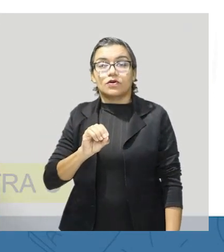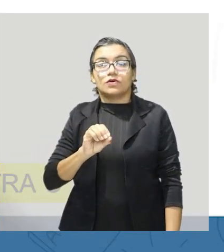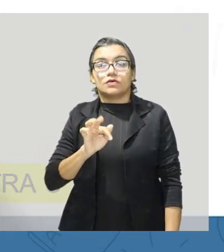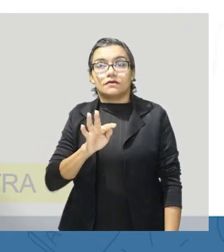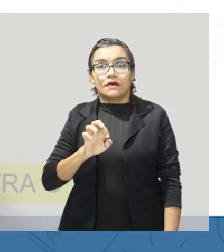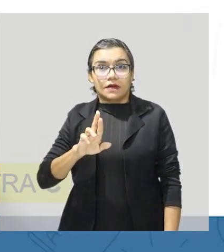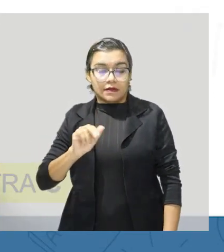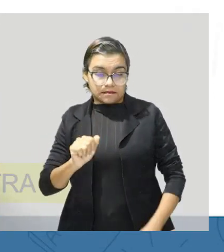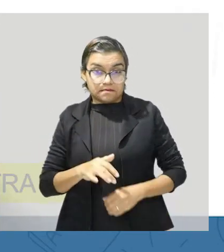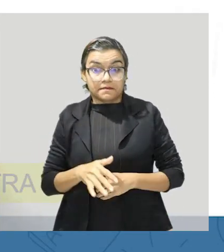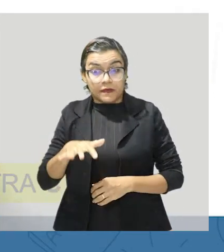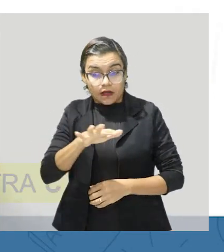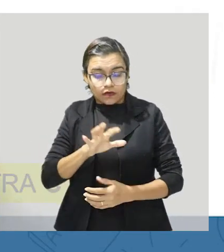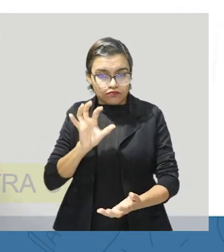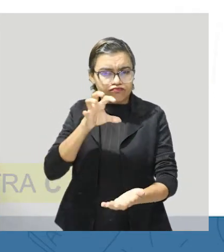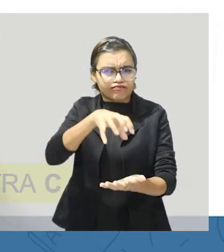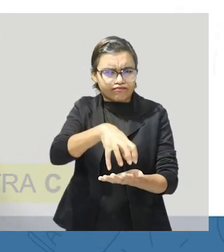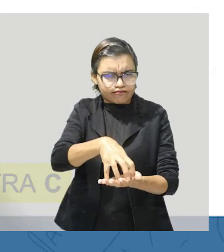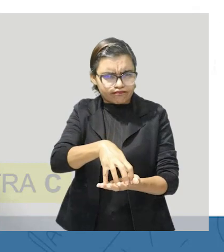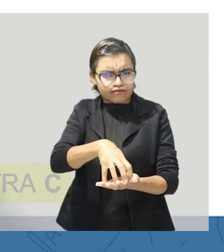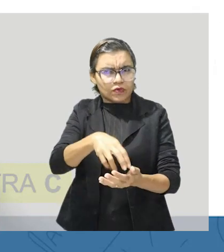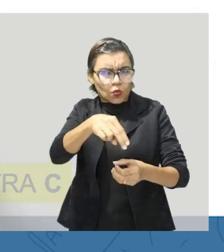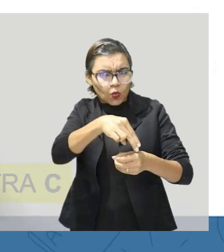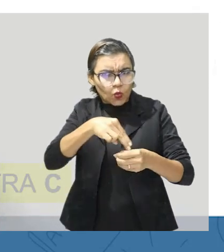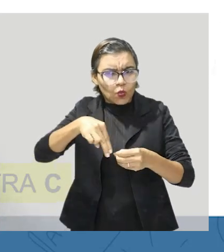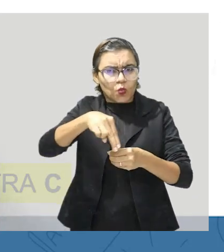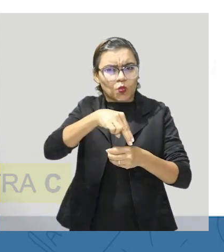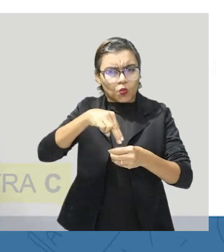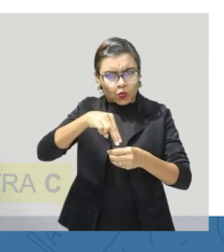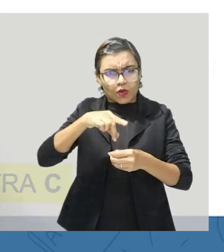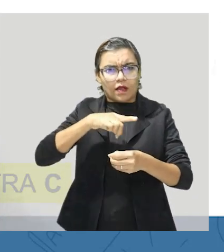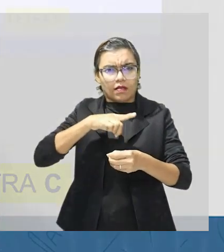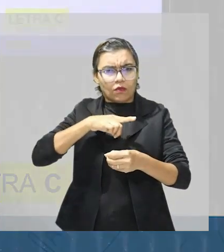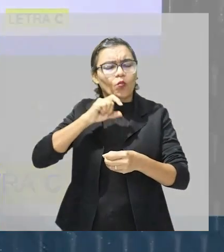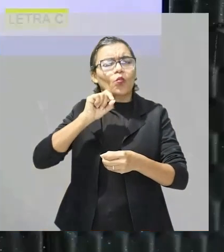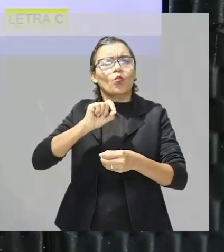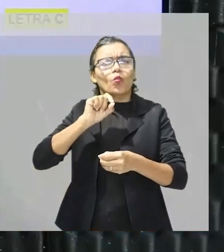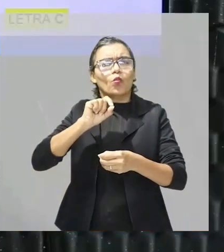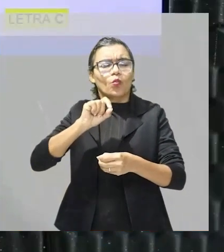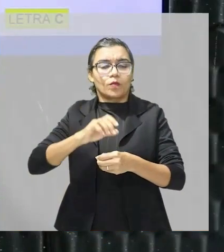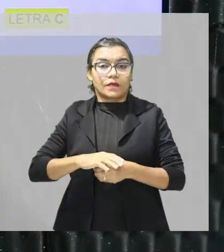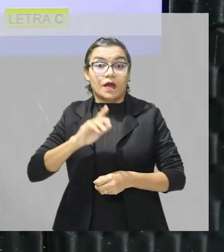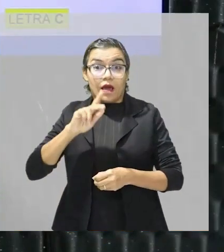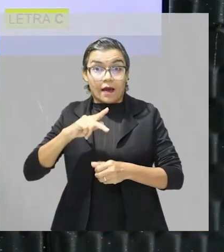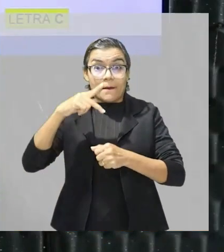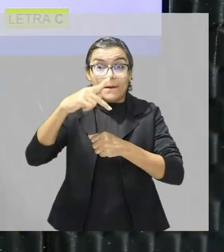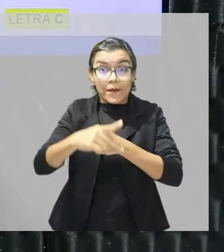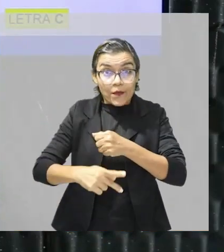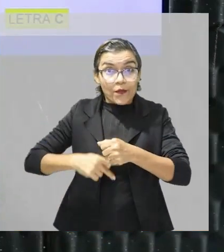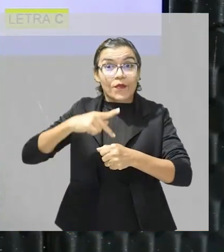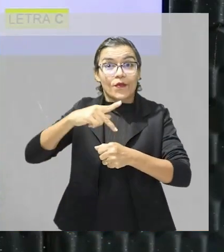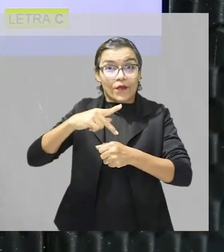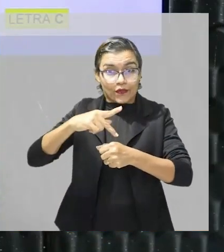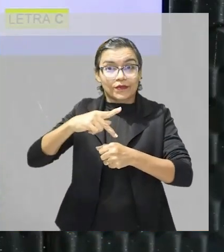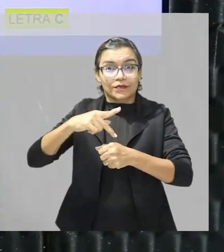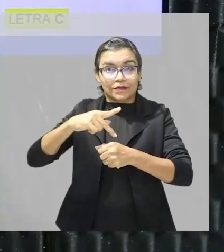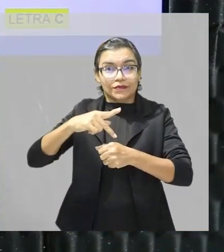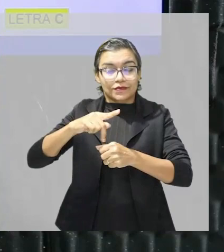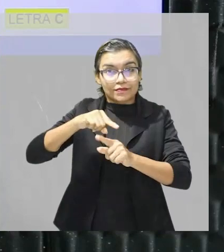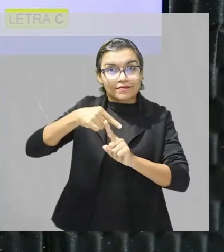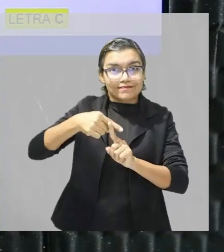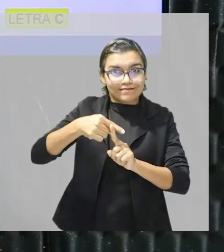central nós vamos encontrar quem nós vamos encontrar os prótons mais na frente